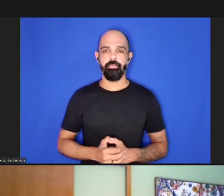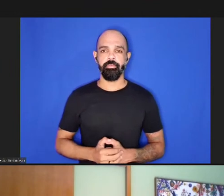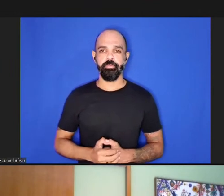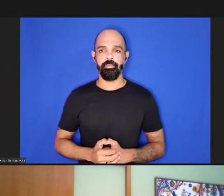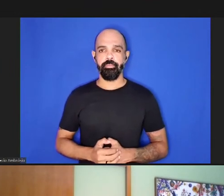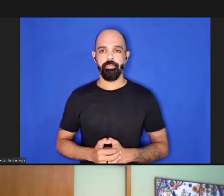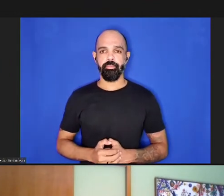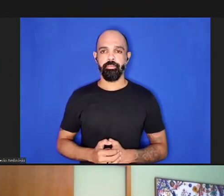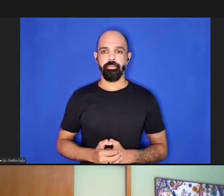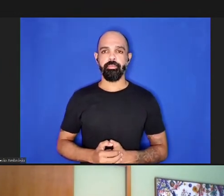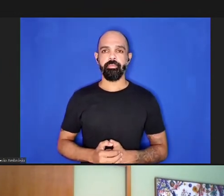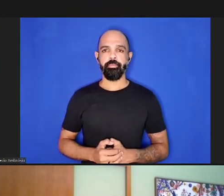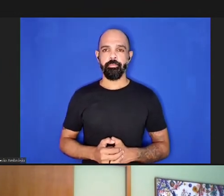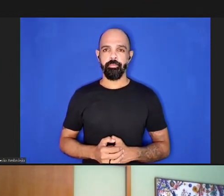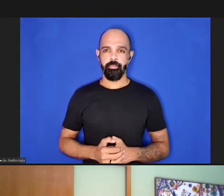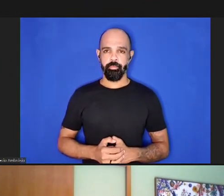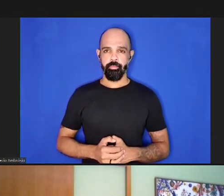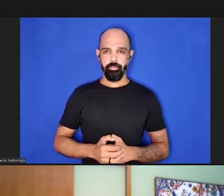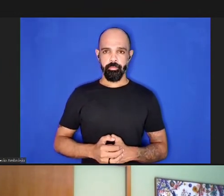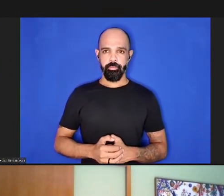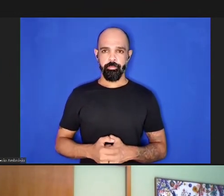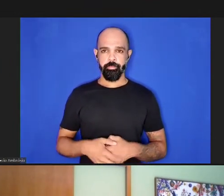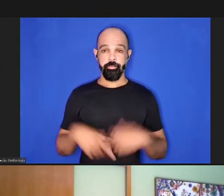temos que fazer essa conexão.